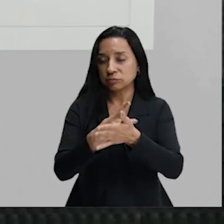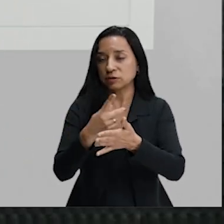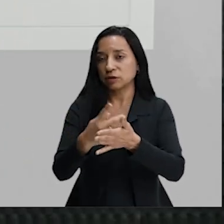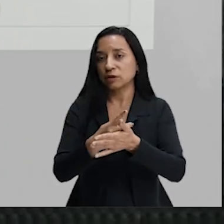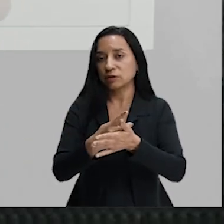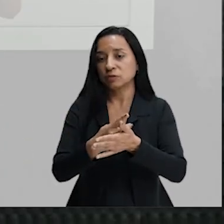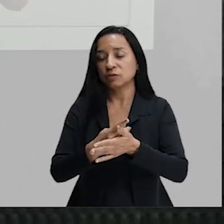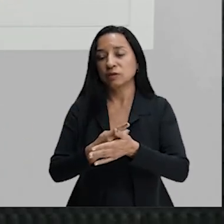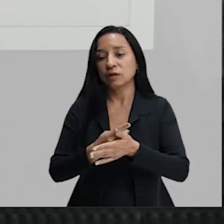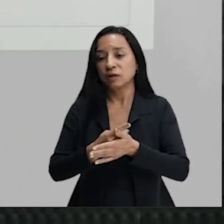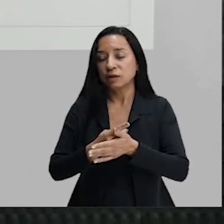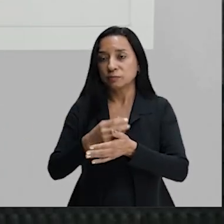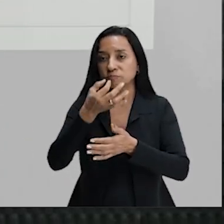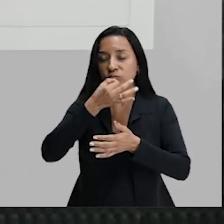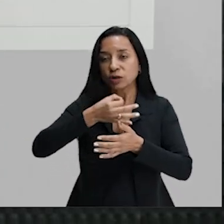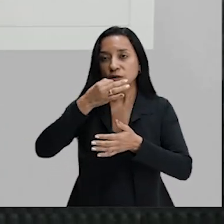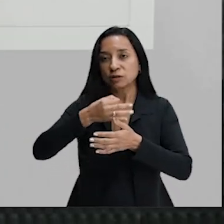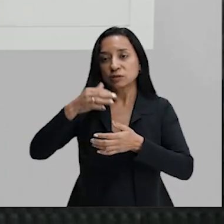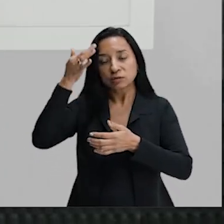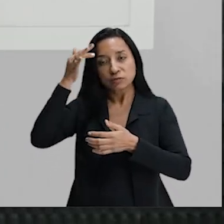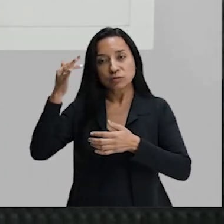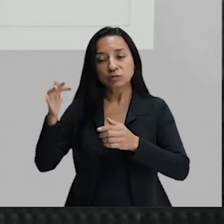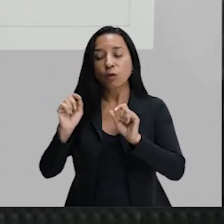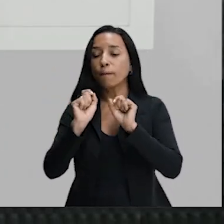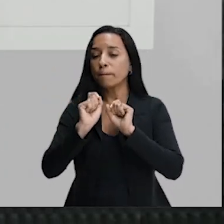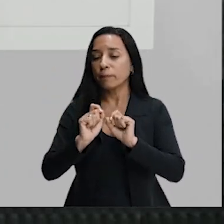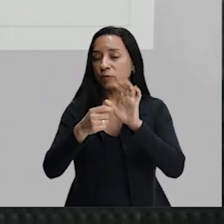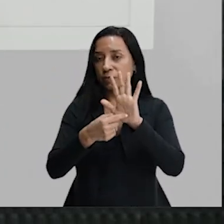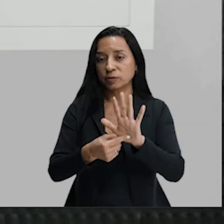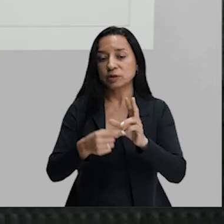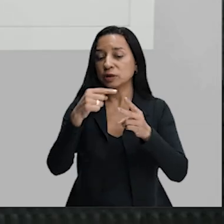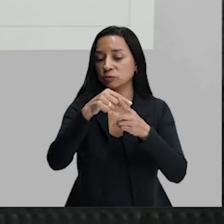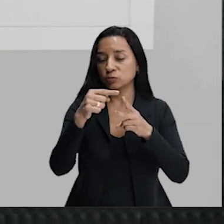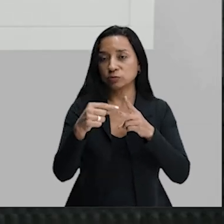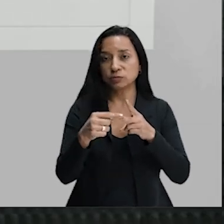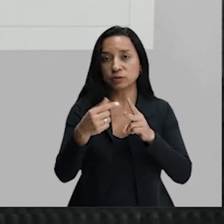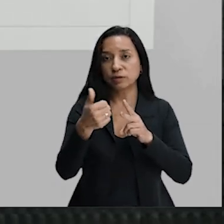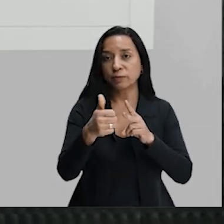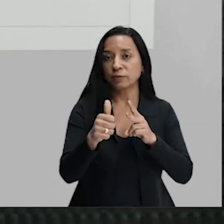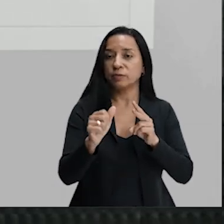crítica filosófica, ela pode se apresentar de duas maneiras. Primeiro,